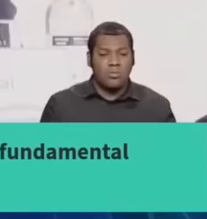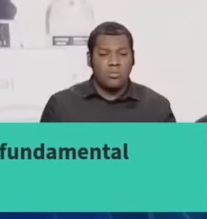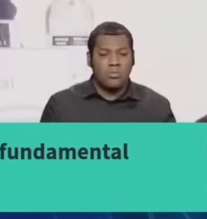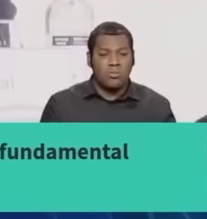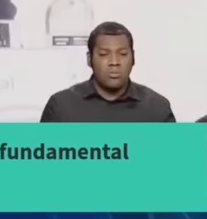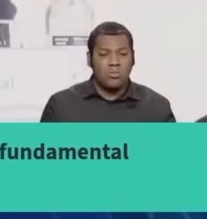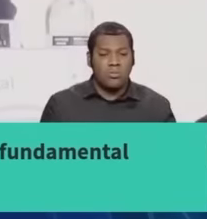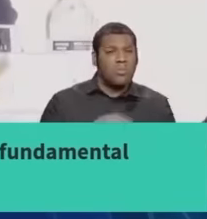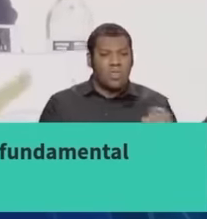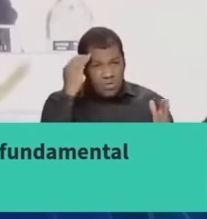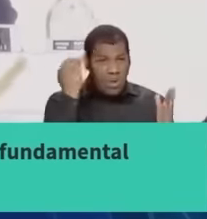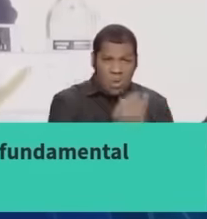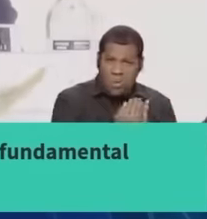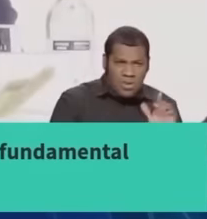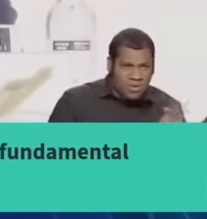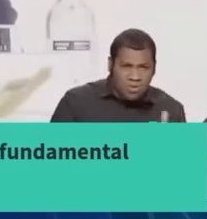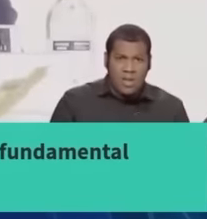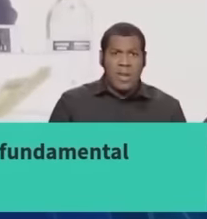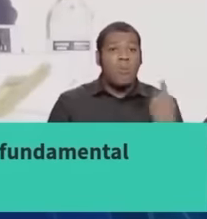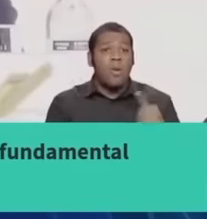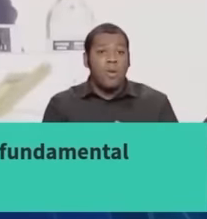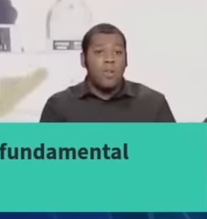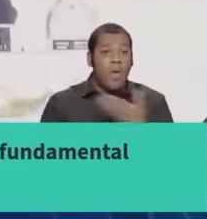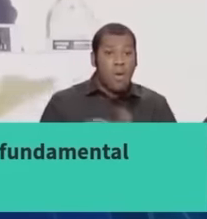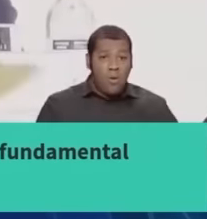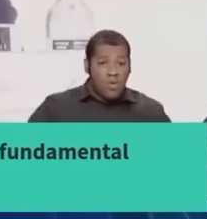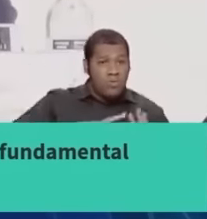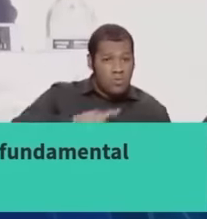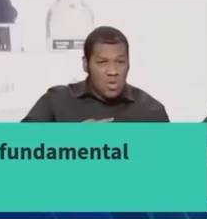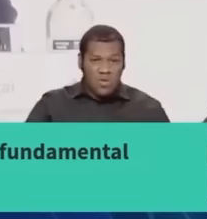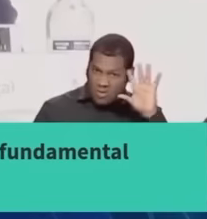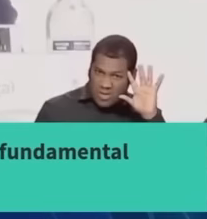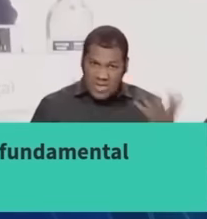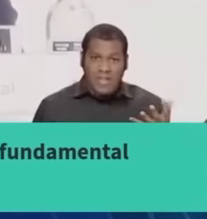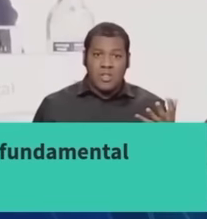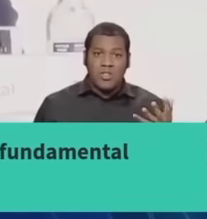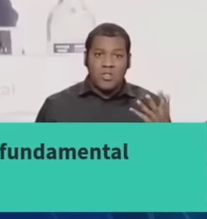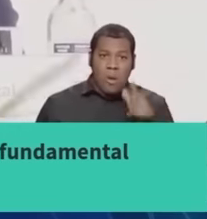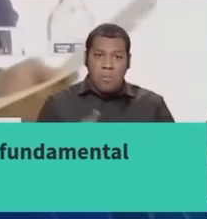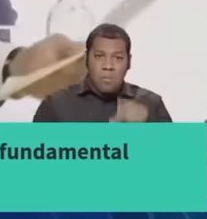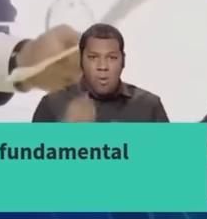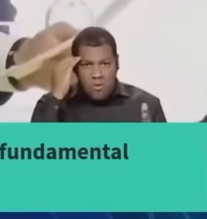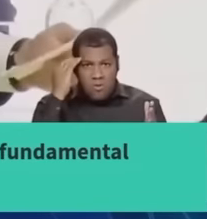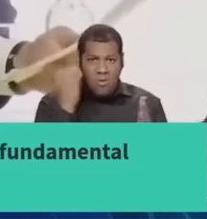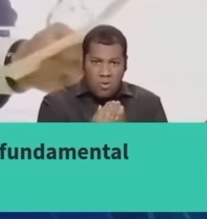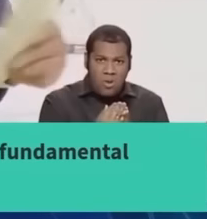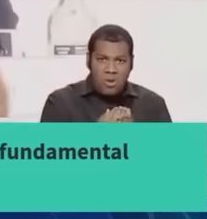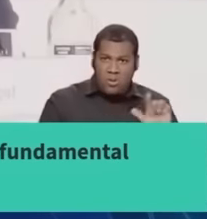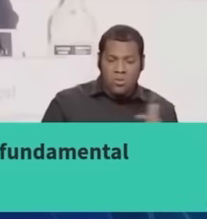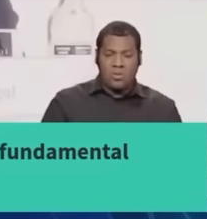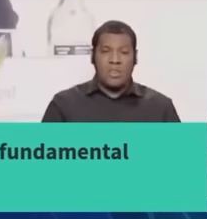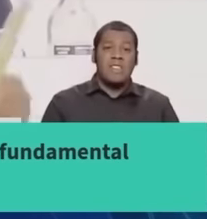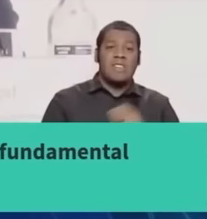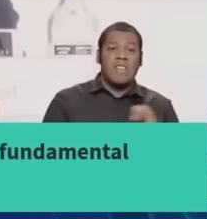cumpre porque não tem uma governança mundial com força para decidir as coisas e a gente cumprir. Se cada um de nós sair